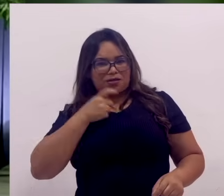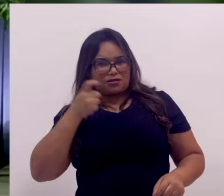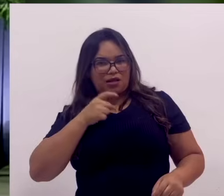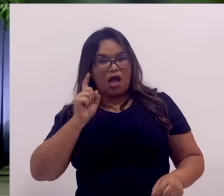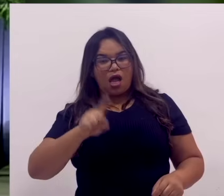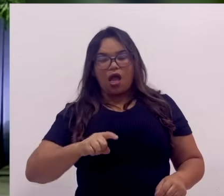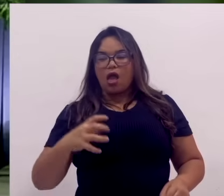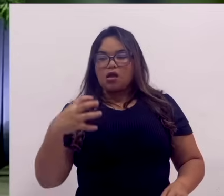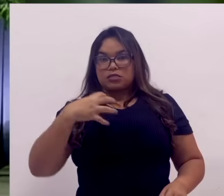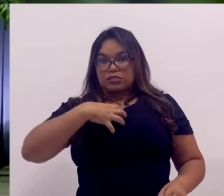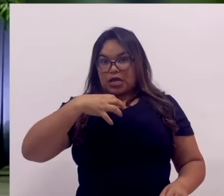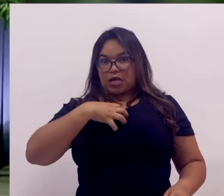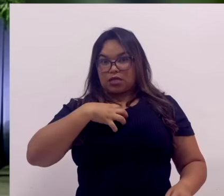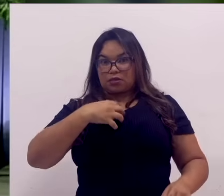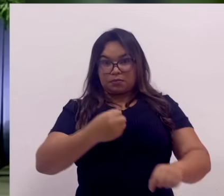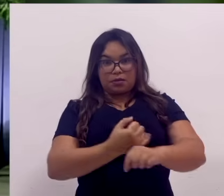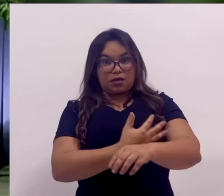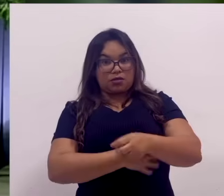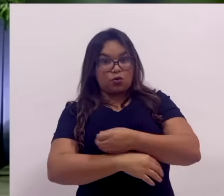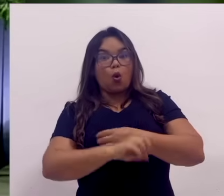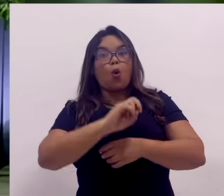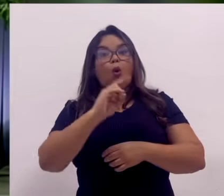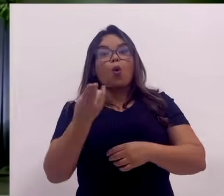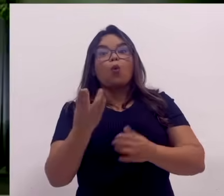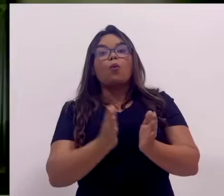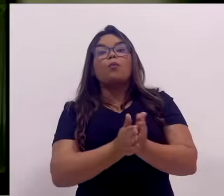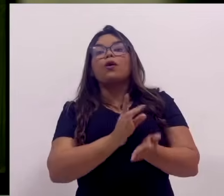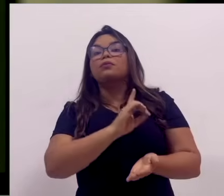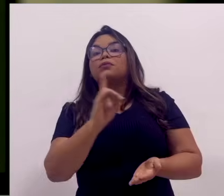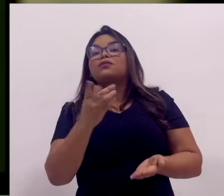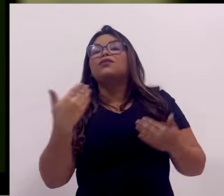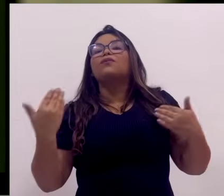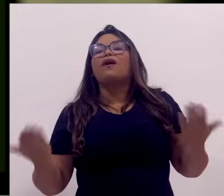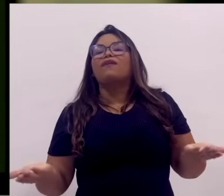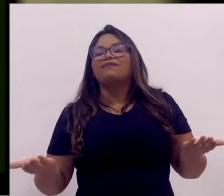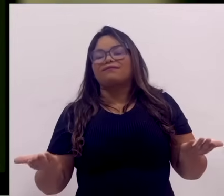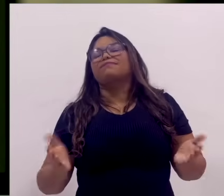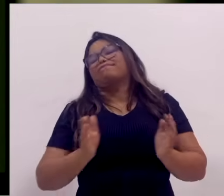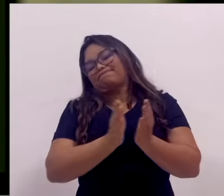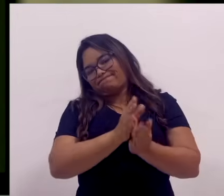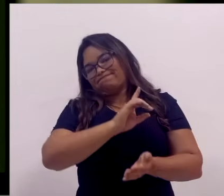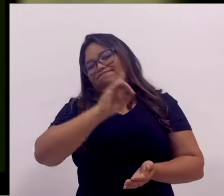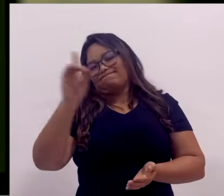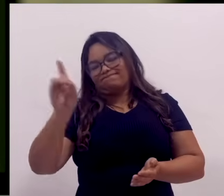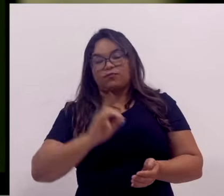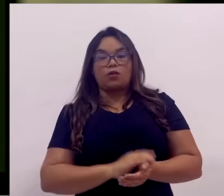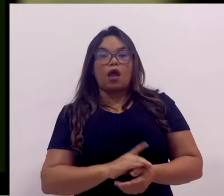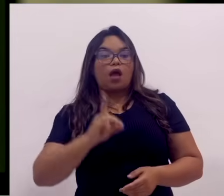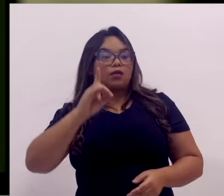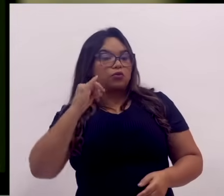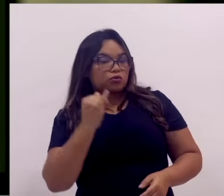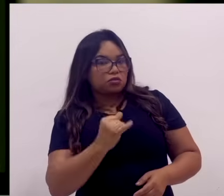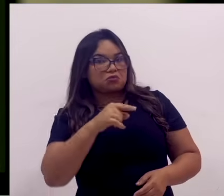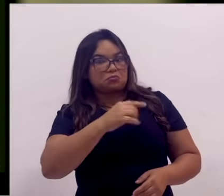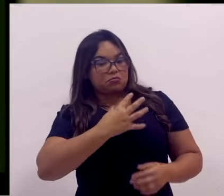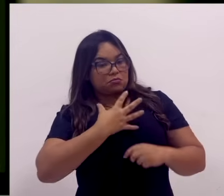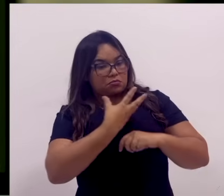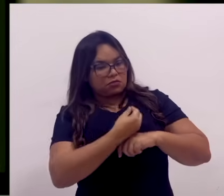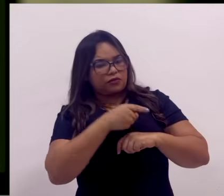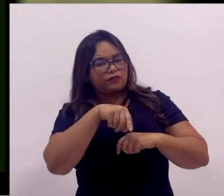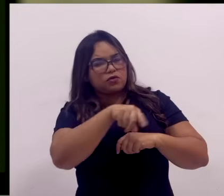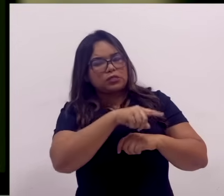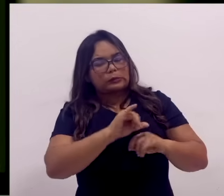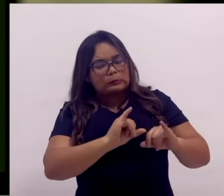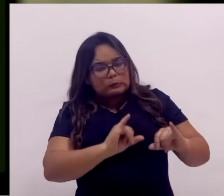que deve haver algo mais objetivo. É a palavra de Deus. E sofreste e tens paciência e trabalhaste pelo meu nome.